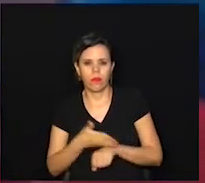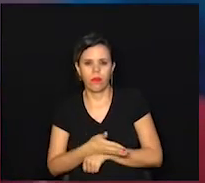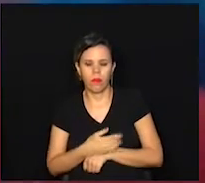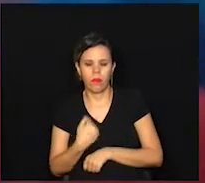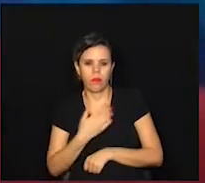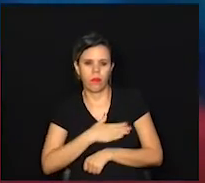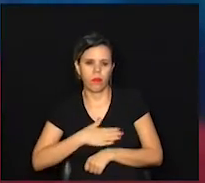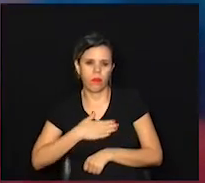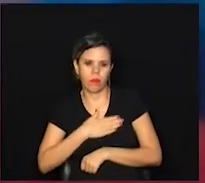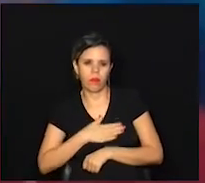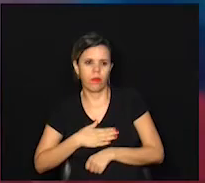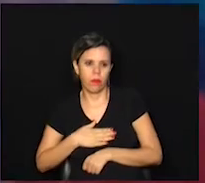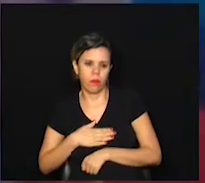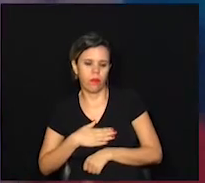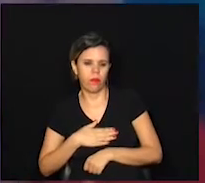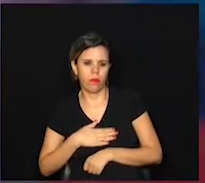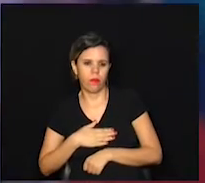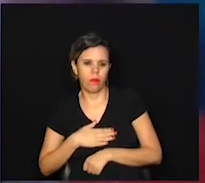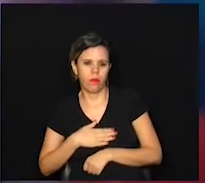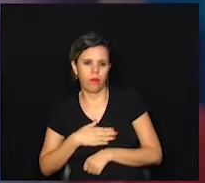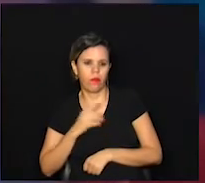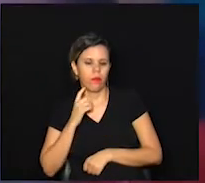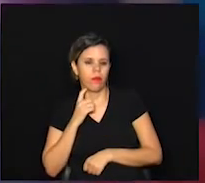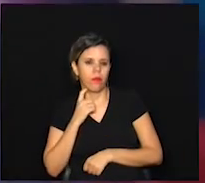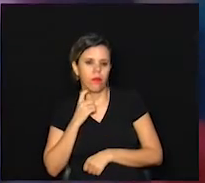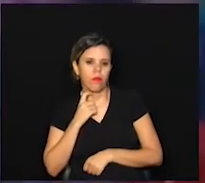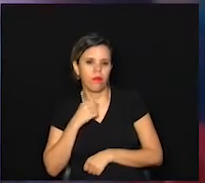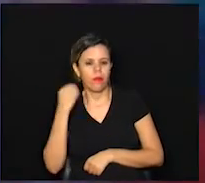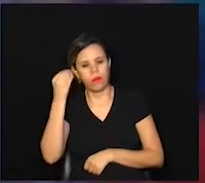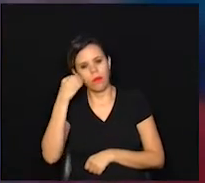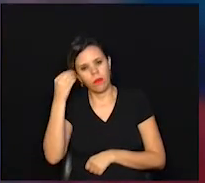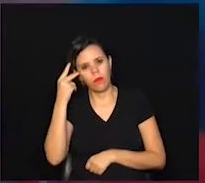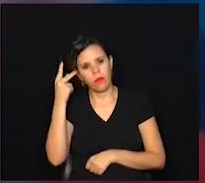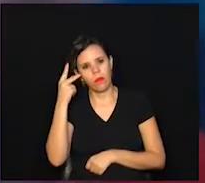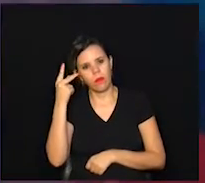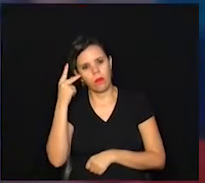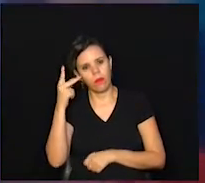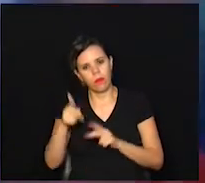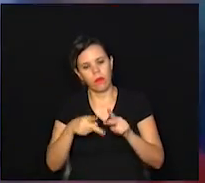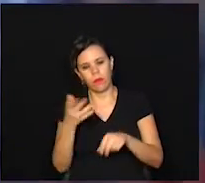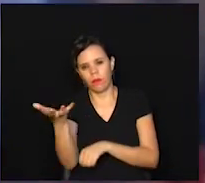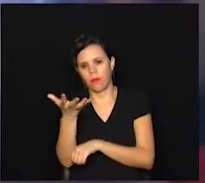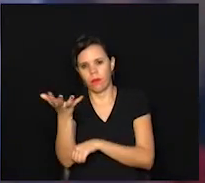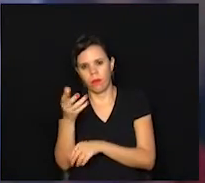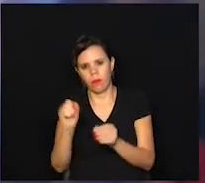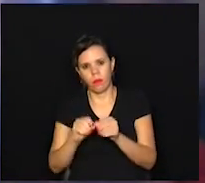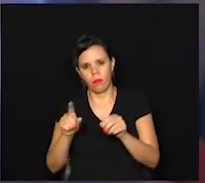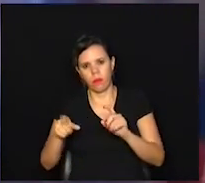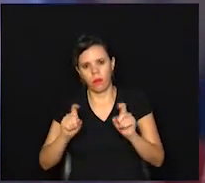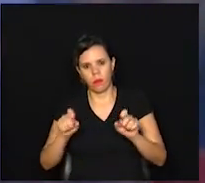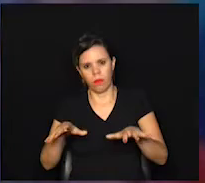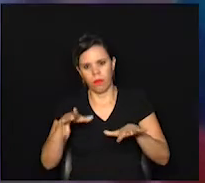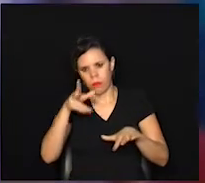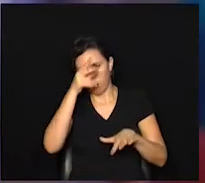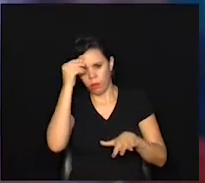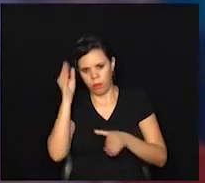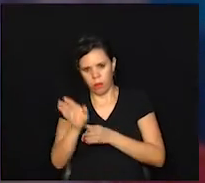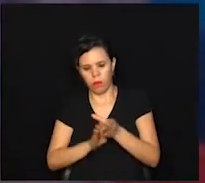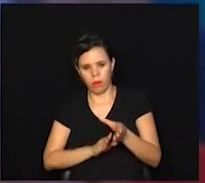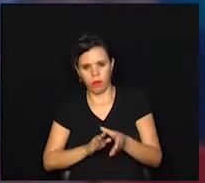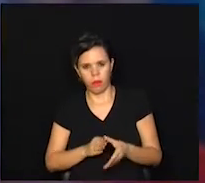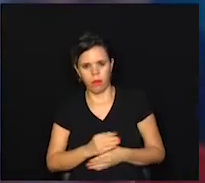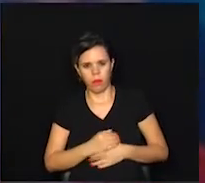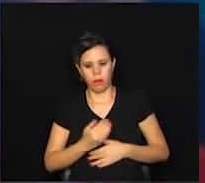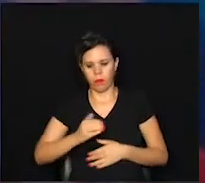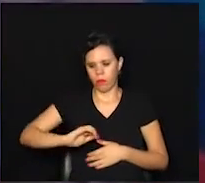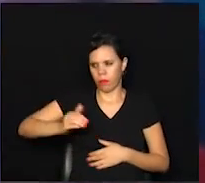gente gostaria. O Sotile lembrava a experiência em São Paulo com população em situação de rua. Aqui a gente fazia audiência pública do Conselho na escadaria da